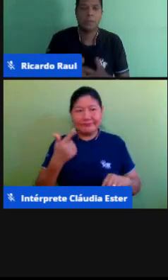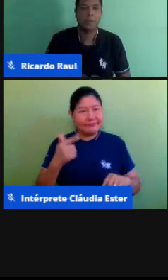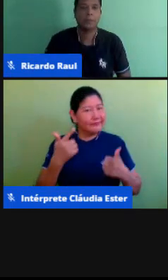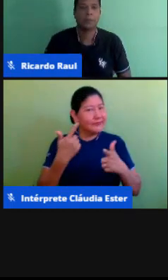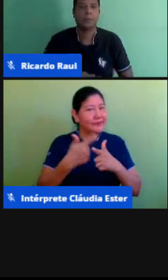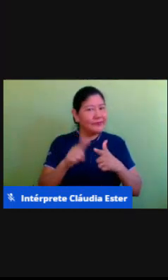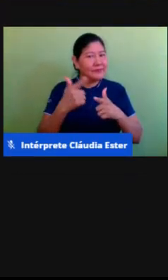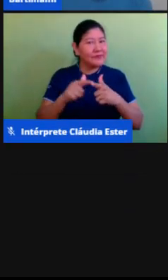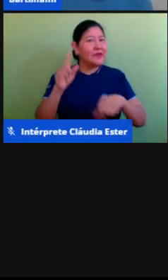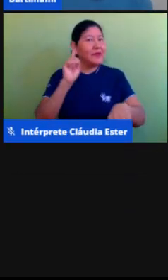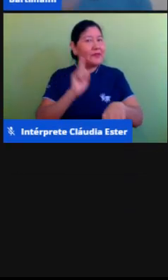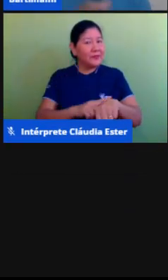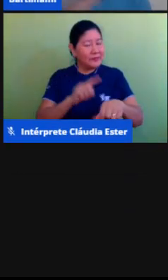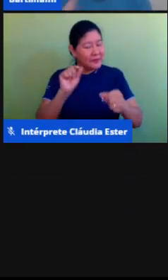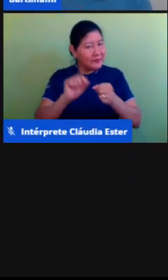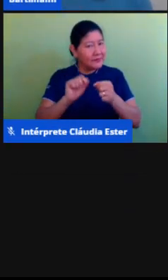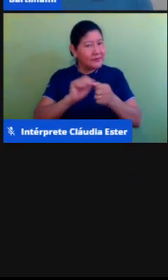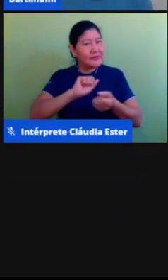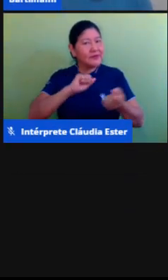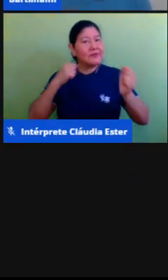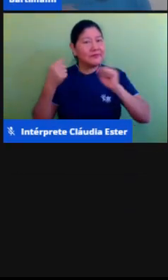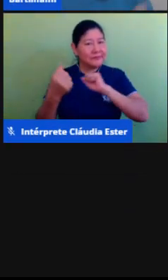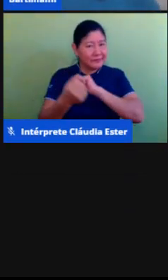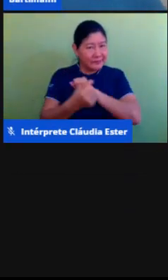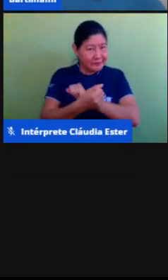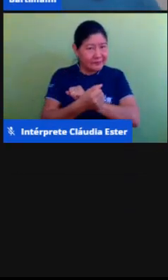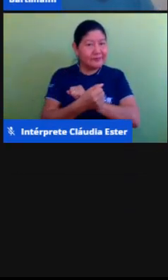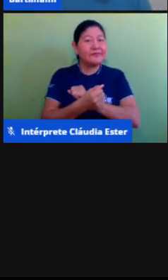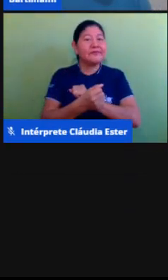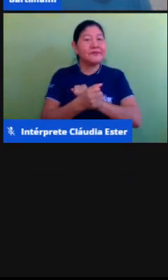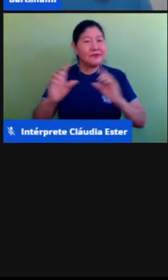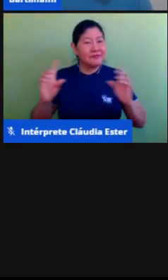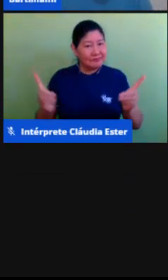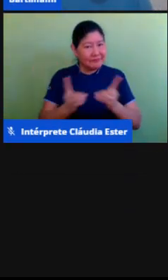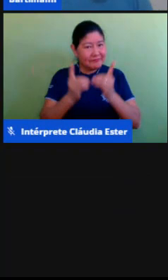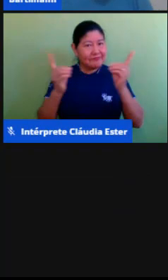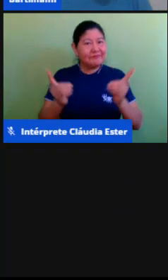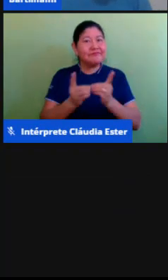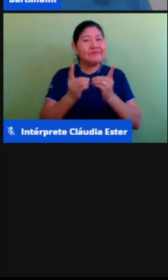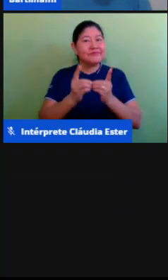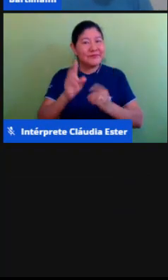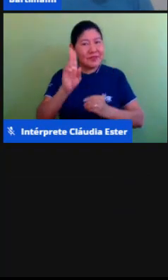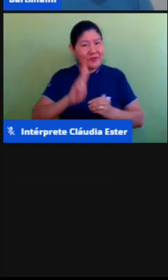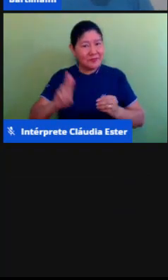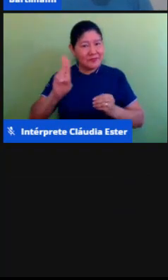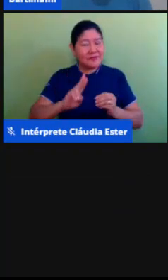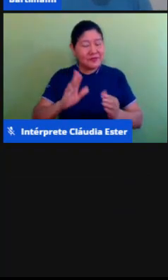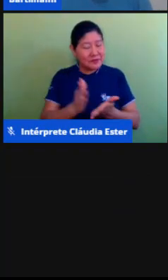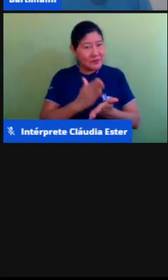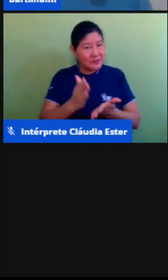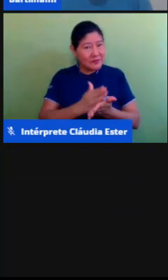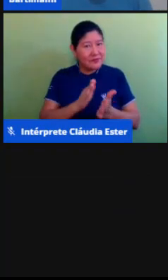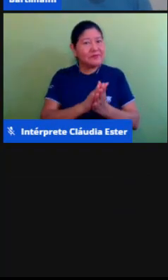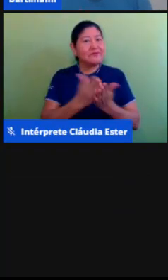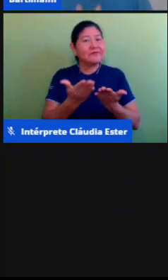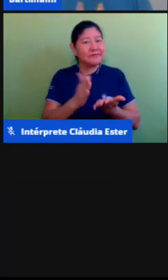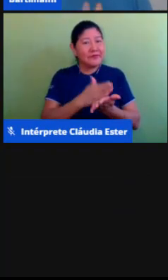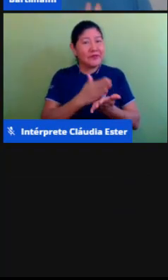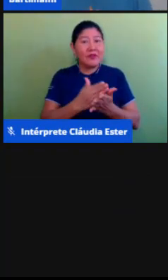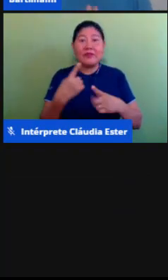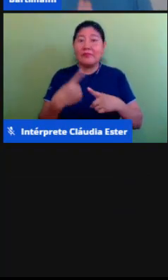fazer uma transposição didática em função de conflitos, por exemplo, com o que está no seu livro didático. Isso não vai existir porque os limites são os